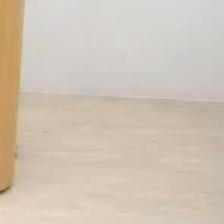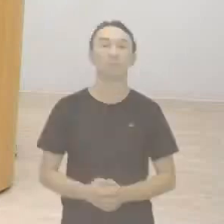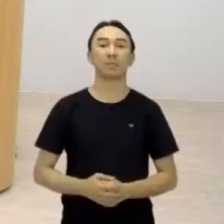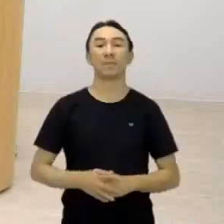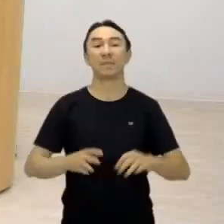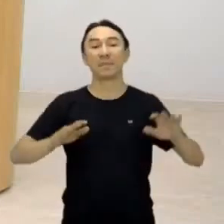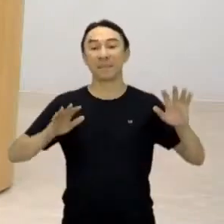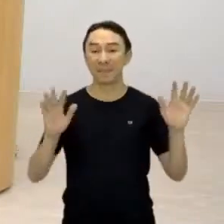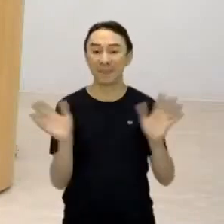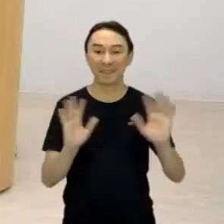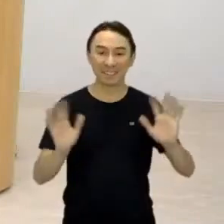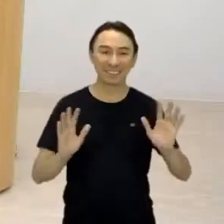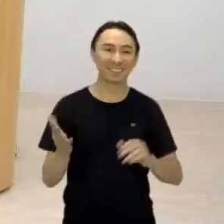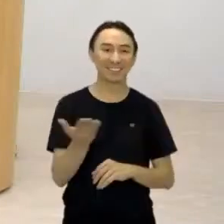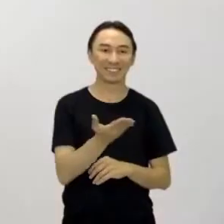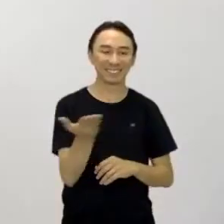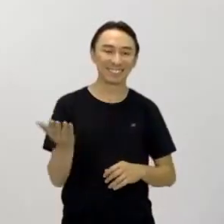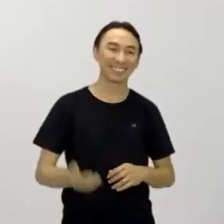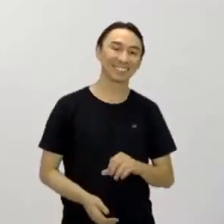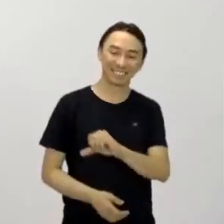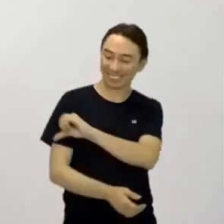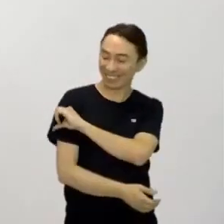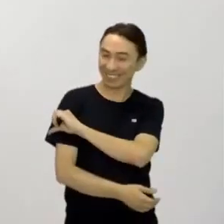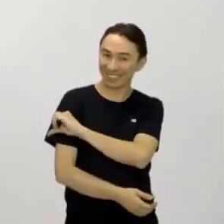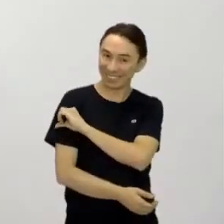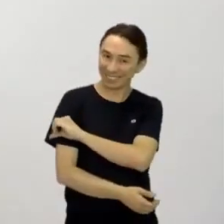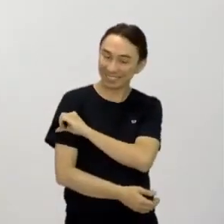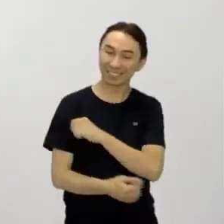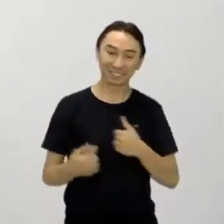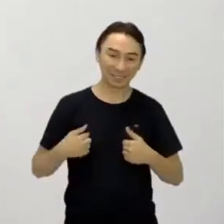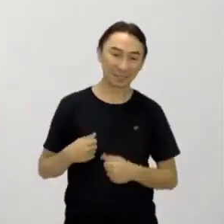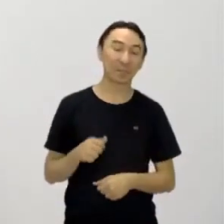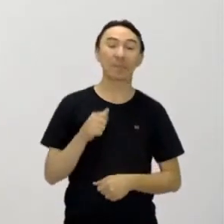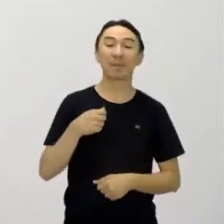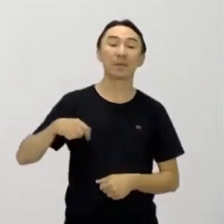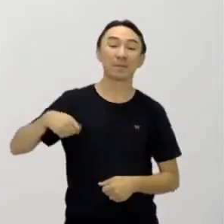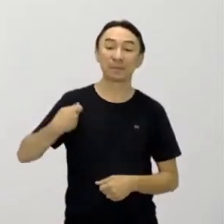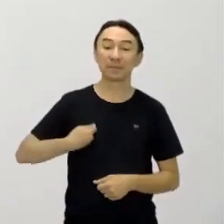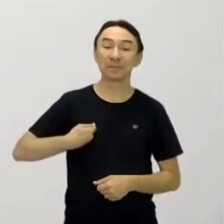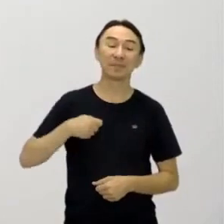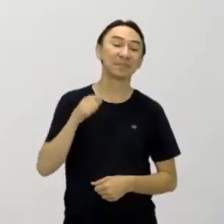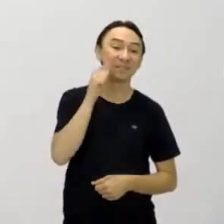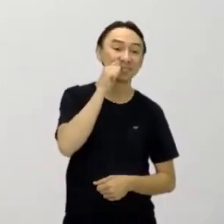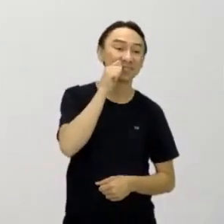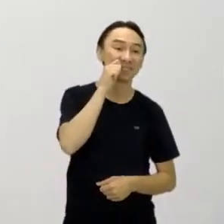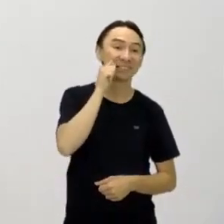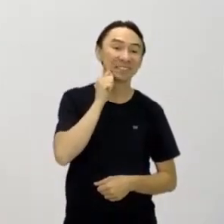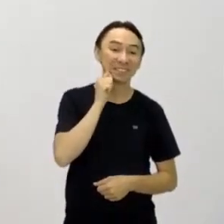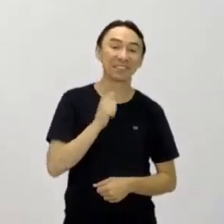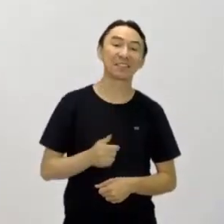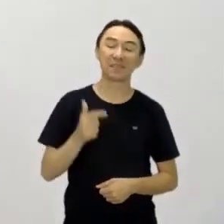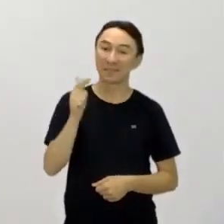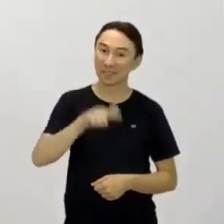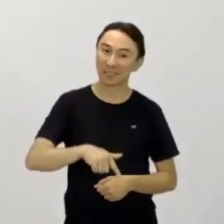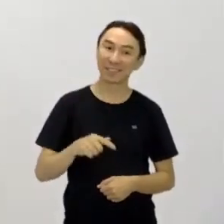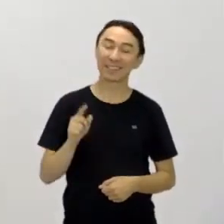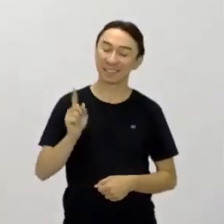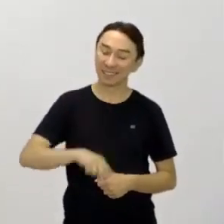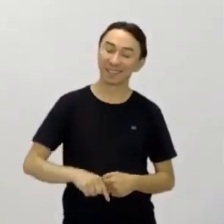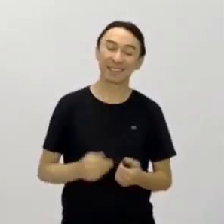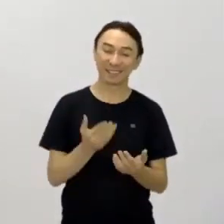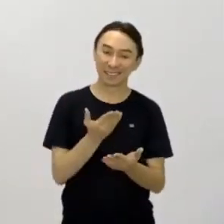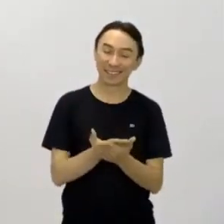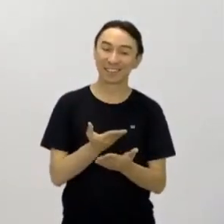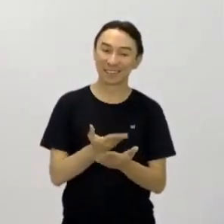Salve, salve, nono ano, aqui comigo, professor Magno aqui, começando mais uma aula de ciências aí para você, a